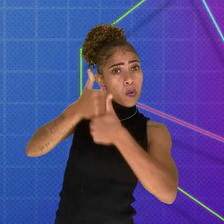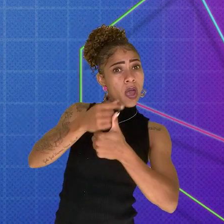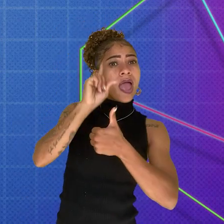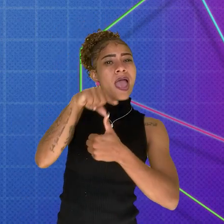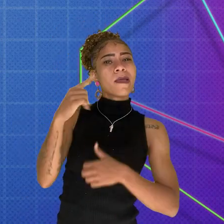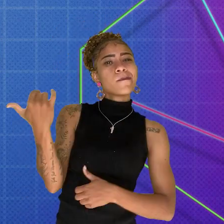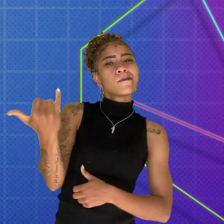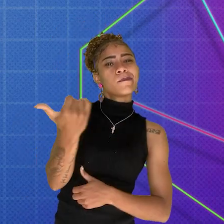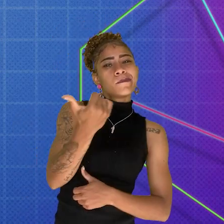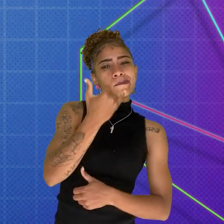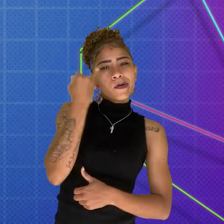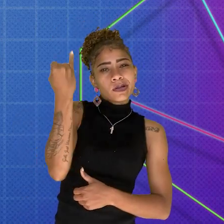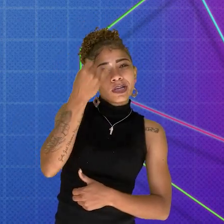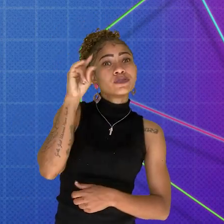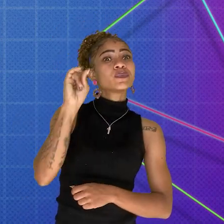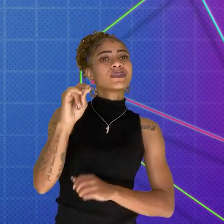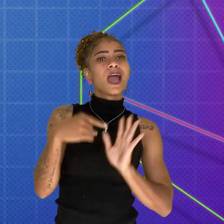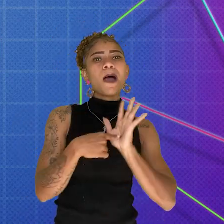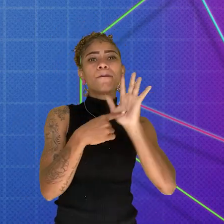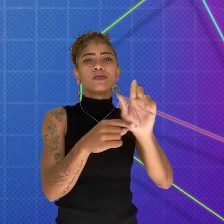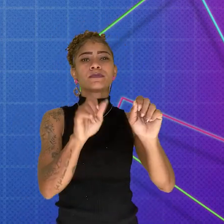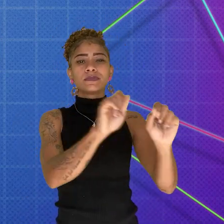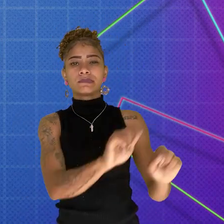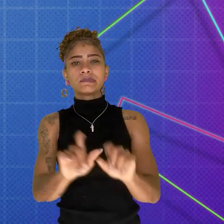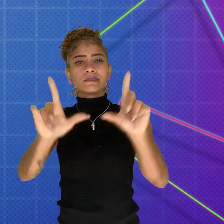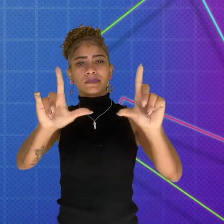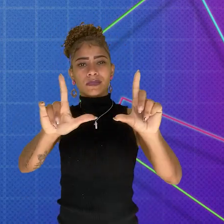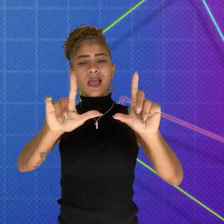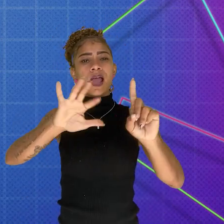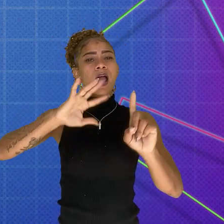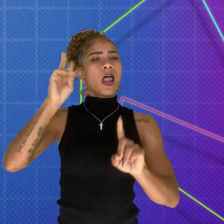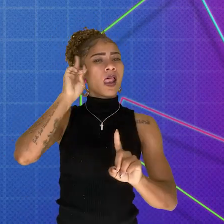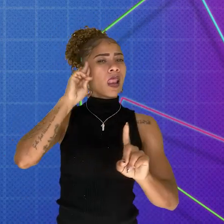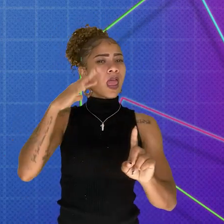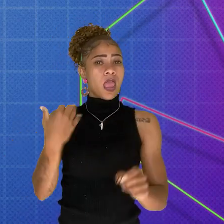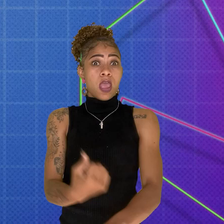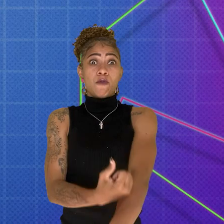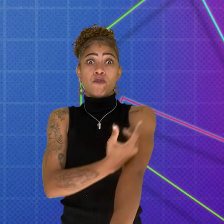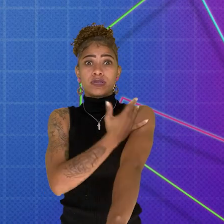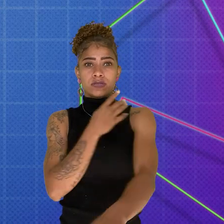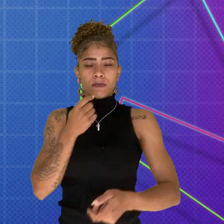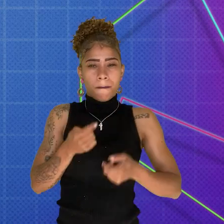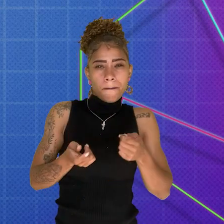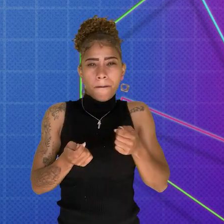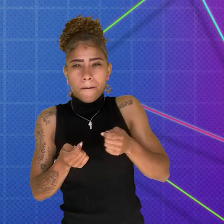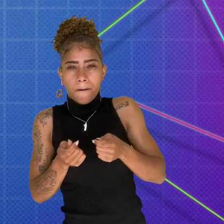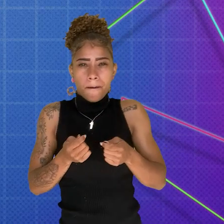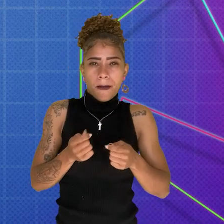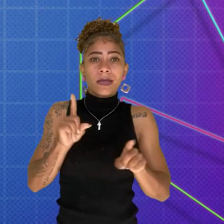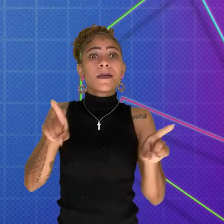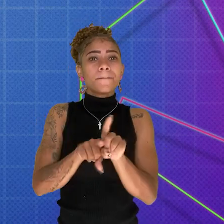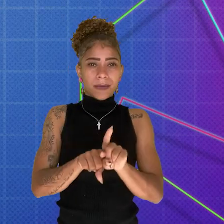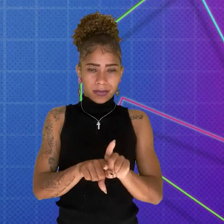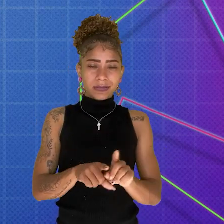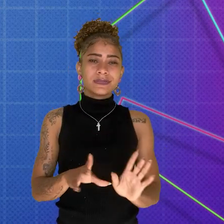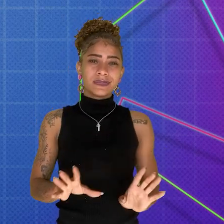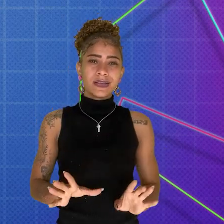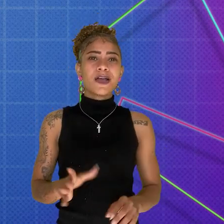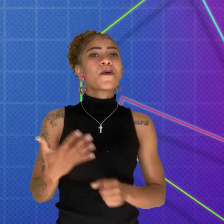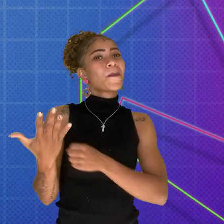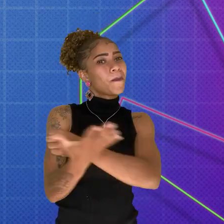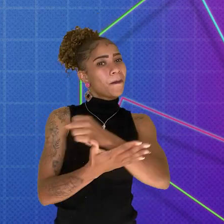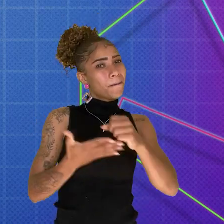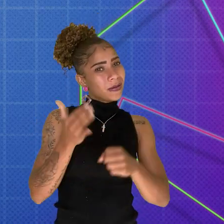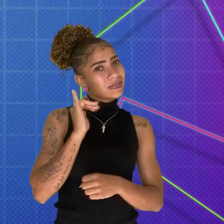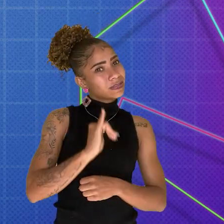É importante ter em mente que a música pode ajudar a destacar esses momentos e enfatizar a emoção do jogador. Crie um esboço da trilha sonora.